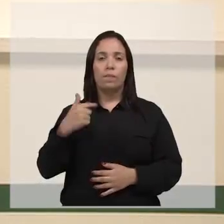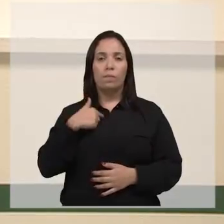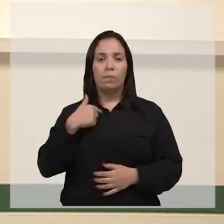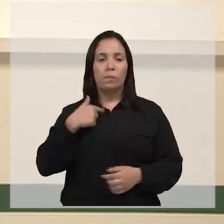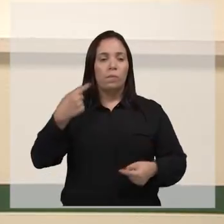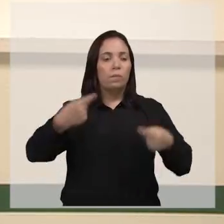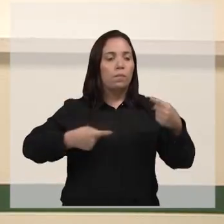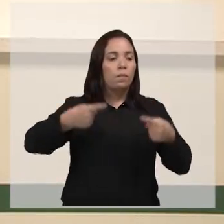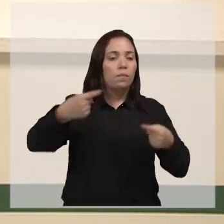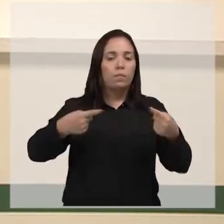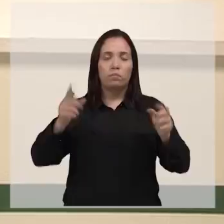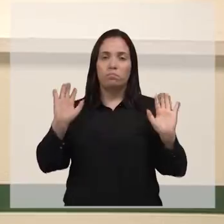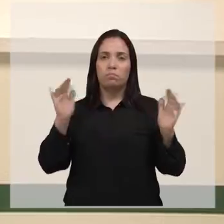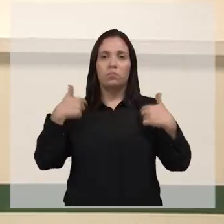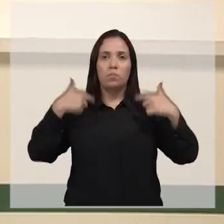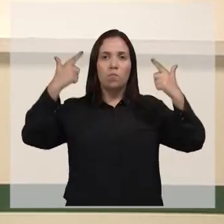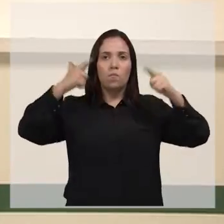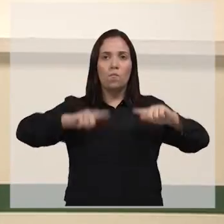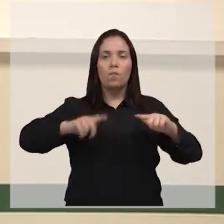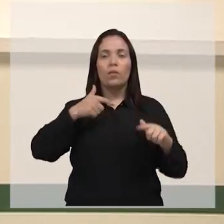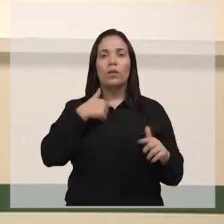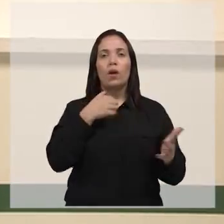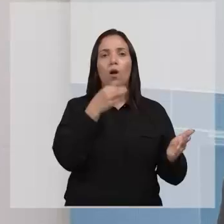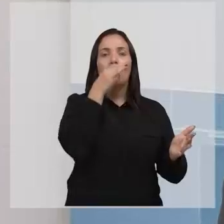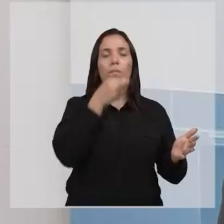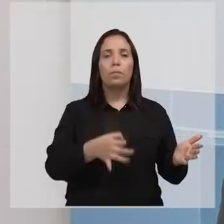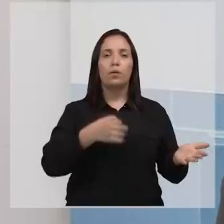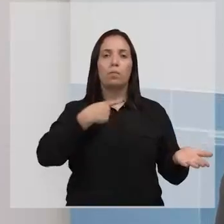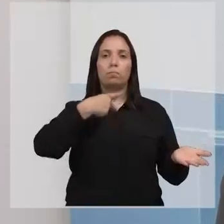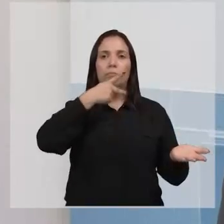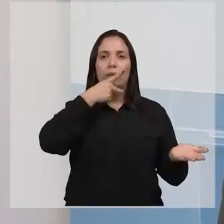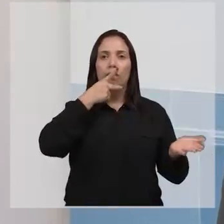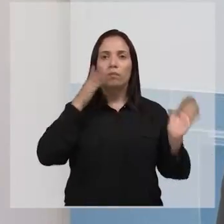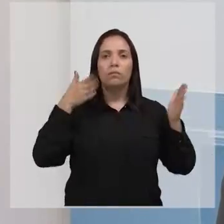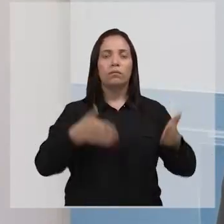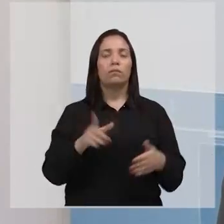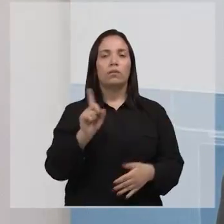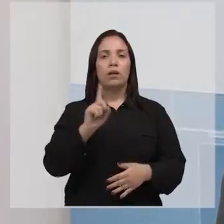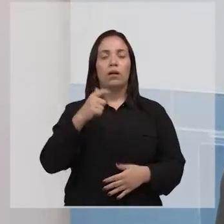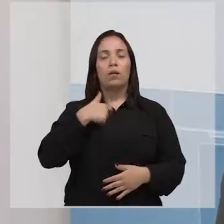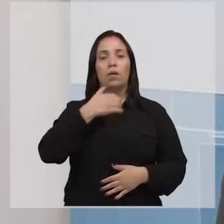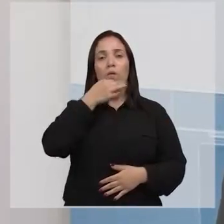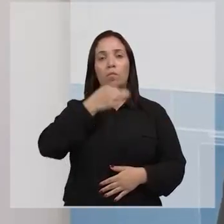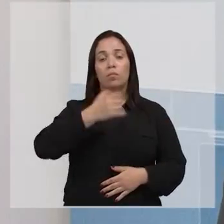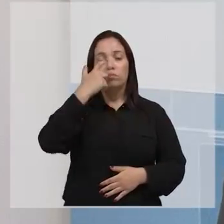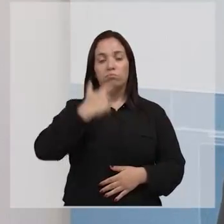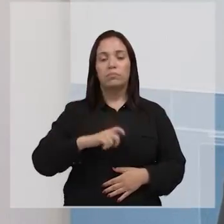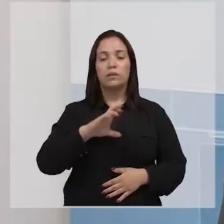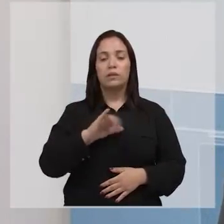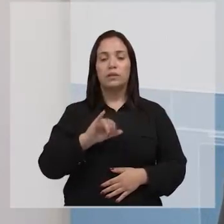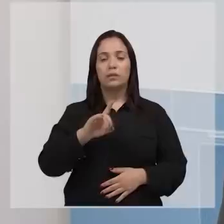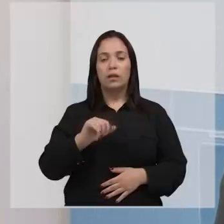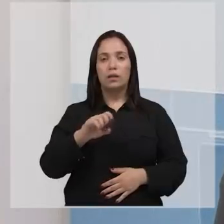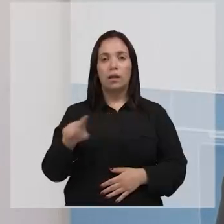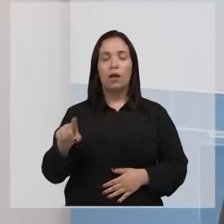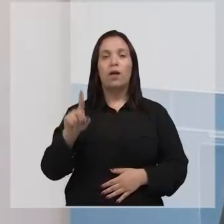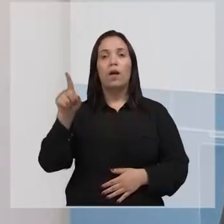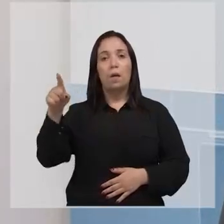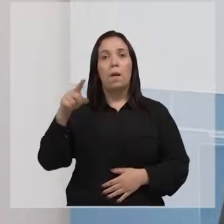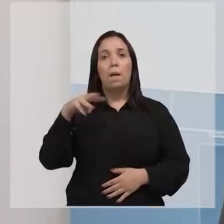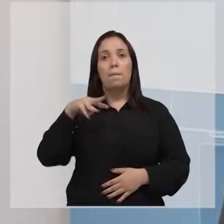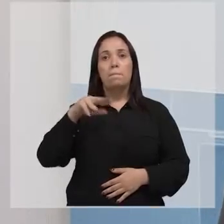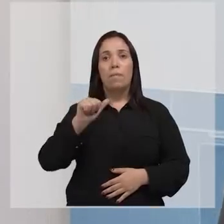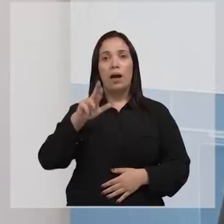Fla-Flu, É o Fla-Flu. e a minha visão não é partidária, é de cidadão, mas o pensamento mais parecido com o correto é o da